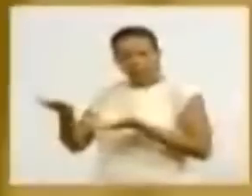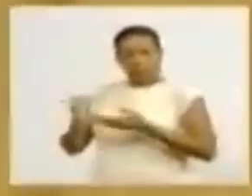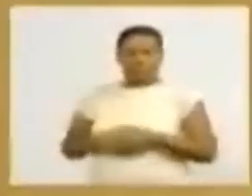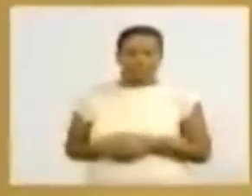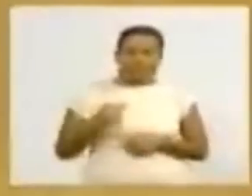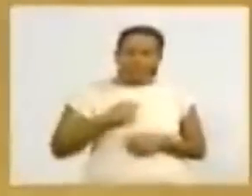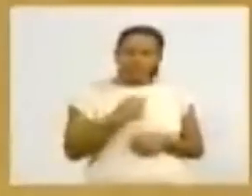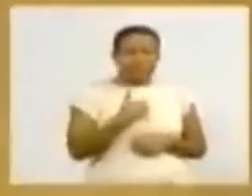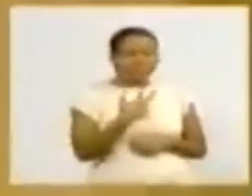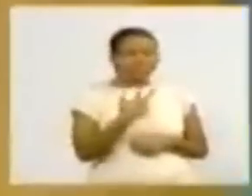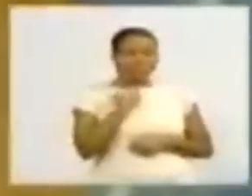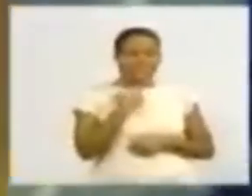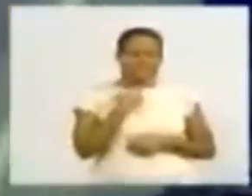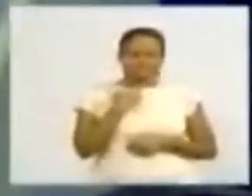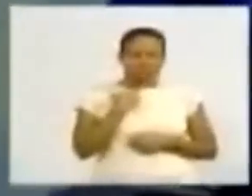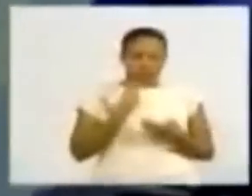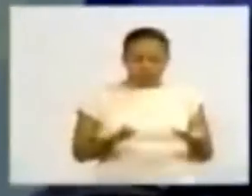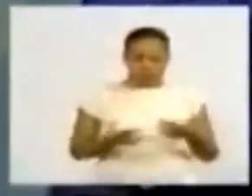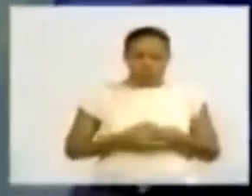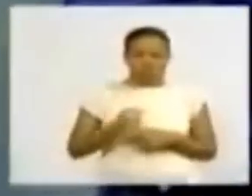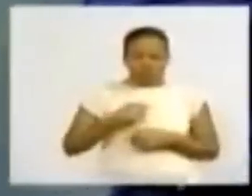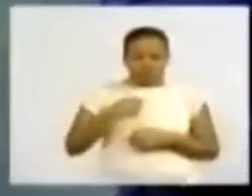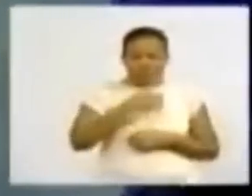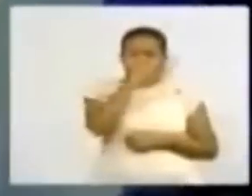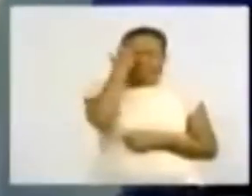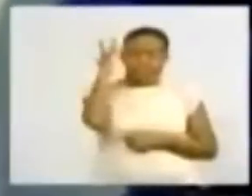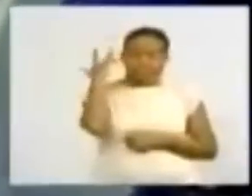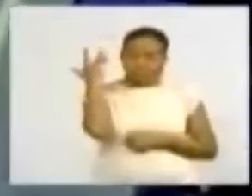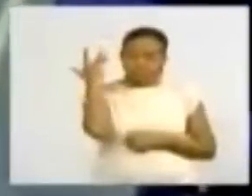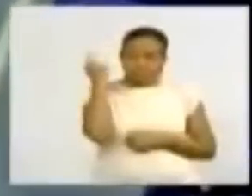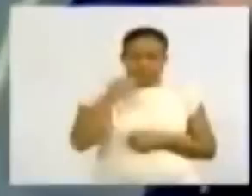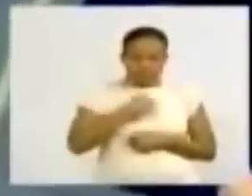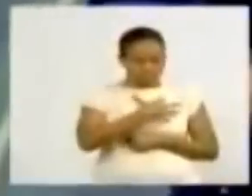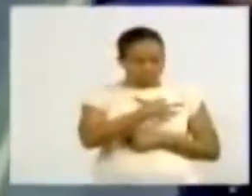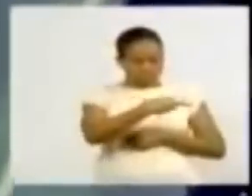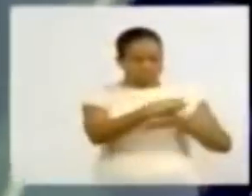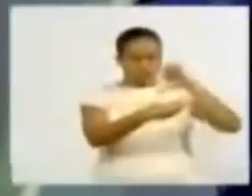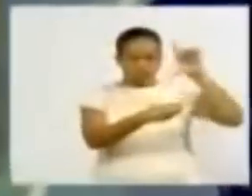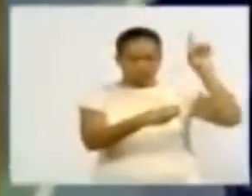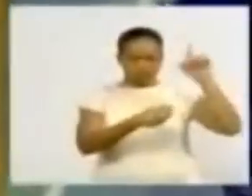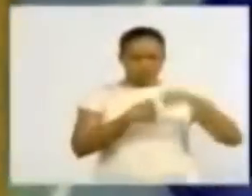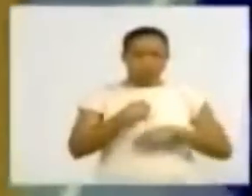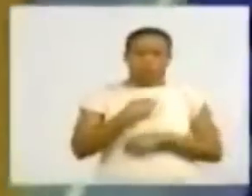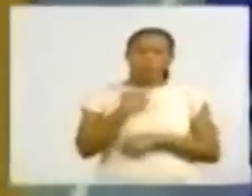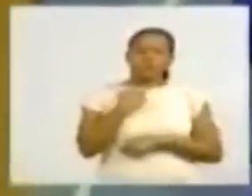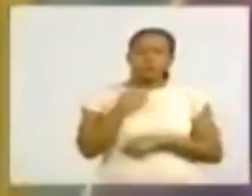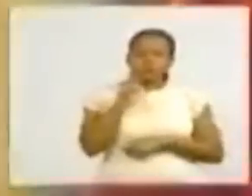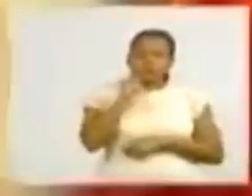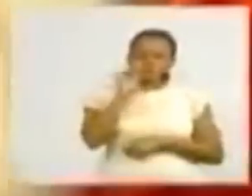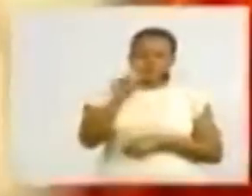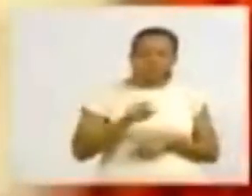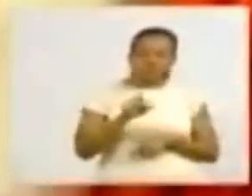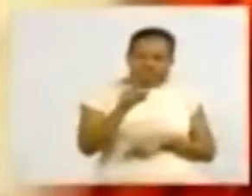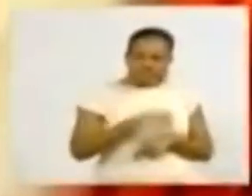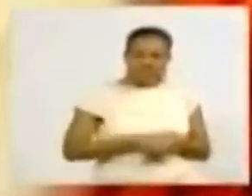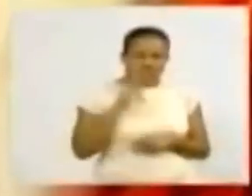tenho direito, eu nunca, pela condição que me foi colocada, eu nunca tenho o direito de olhar para você e dizer: